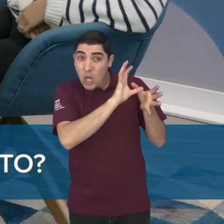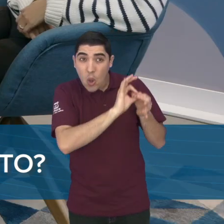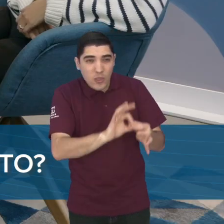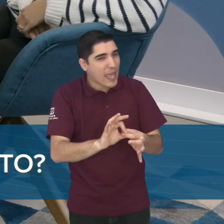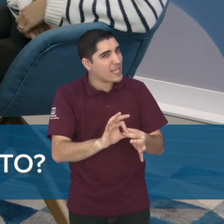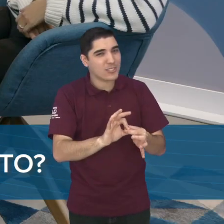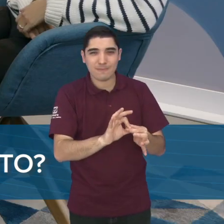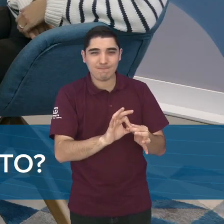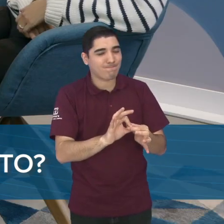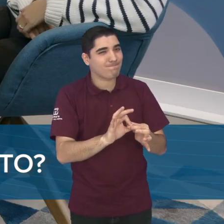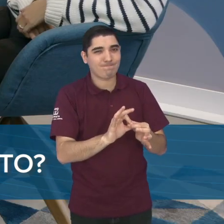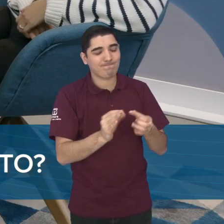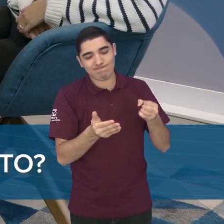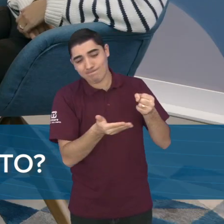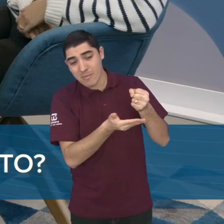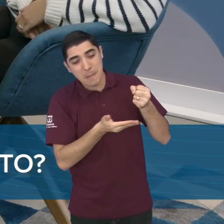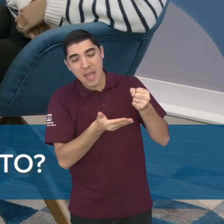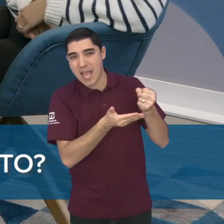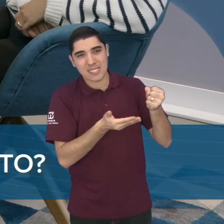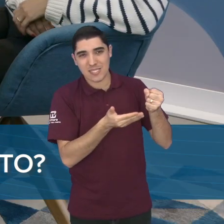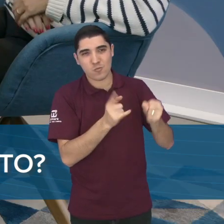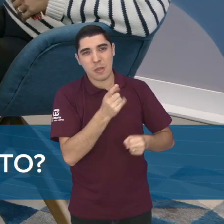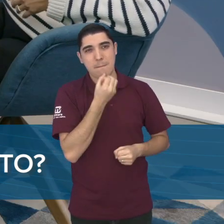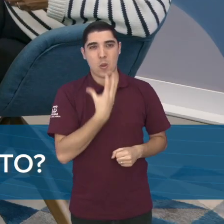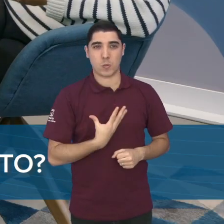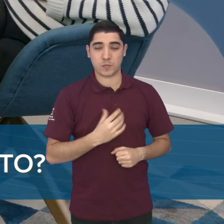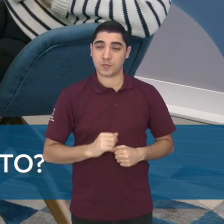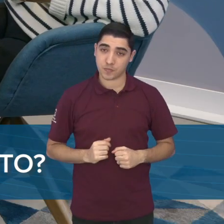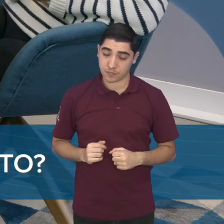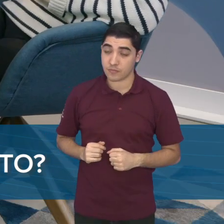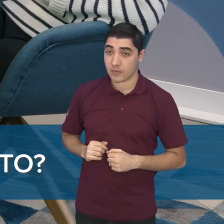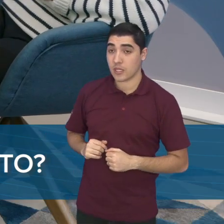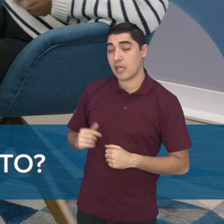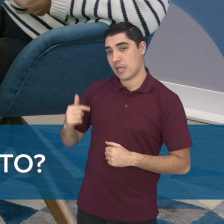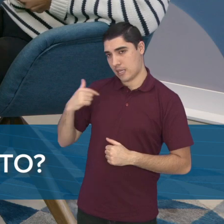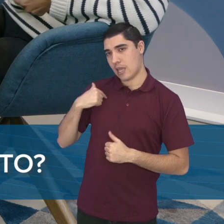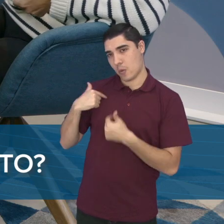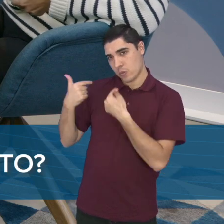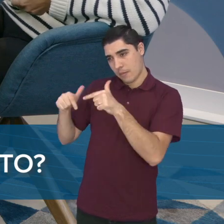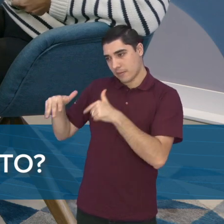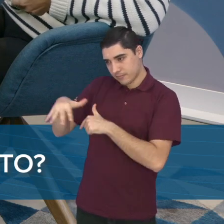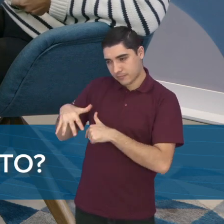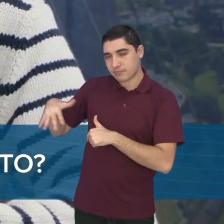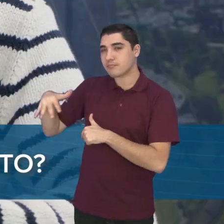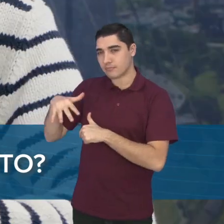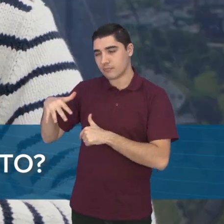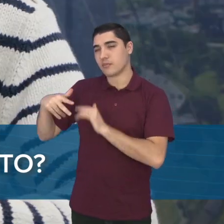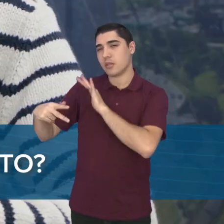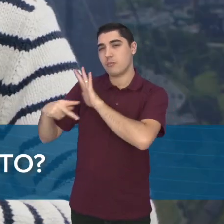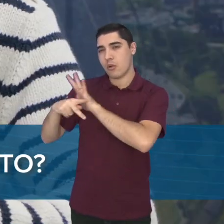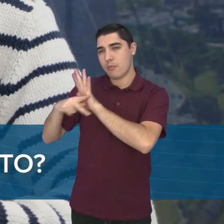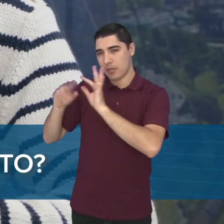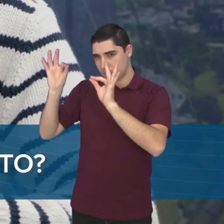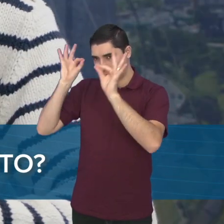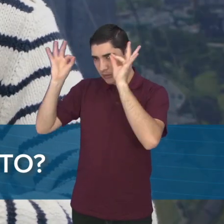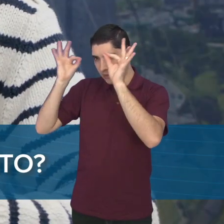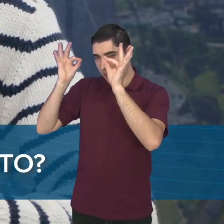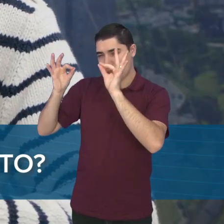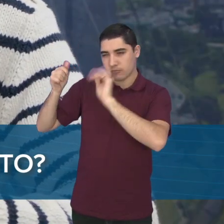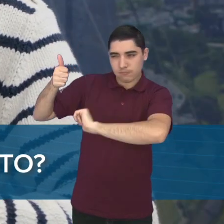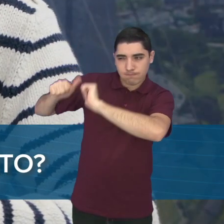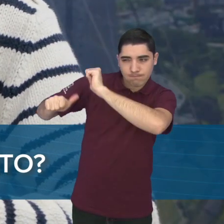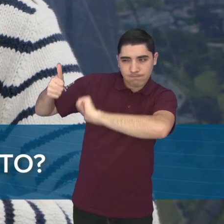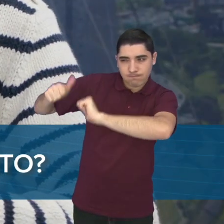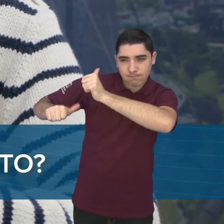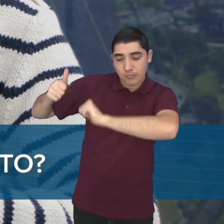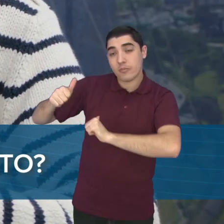Concorda, Cris? O que você acha, Cris? Na psicologia analítica, né, que é a abordagem que eu sigo, a gente traz muito a importância das imagens,